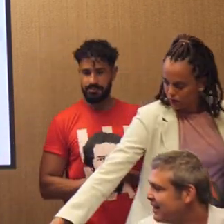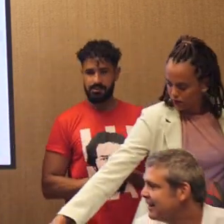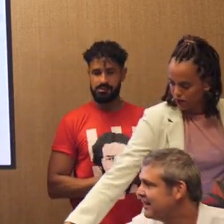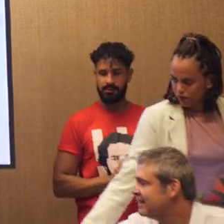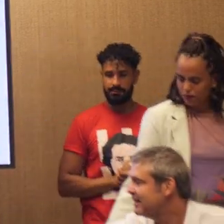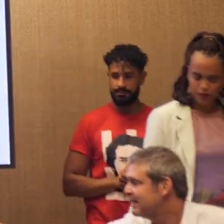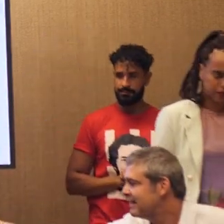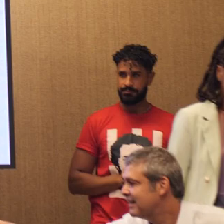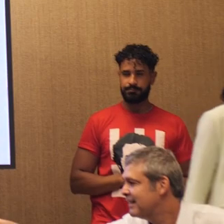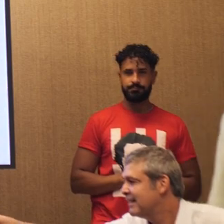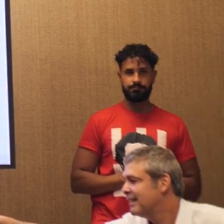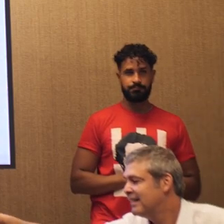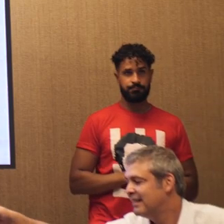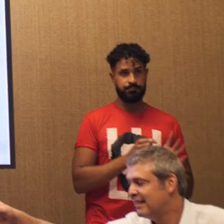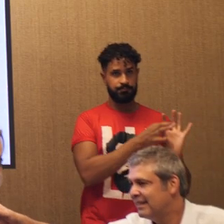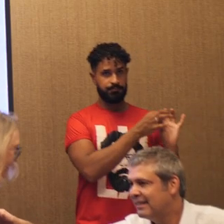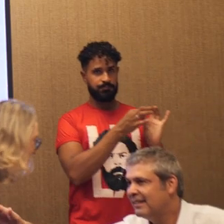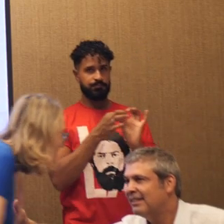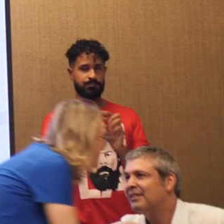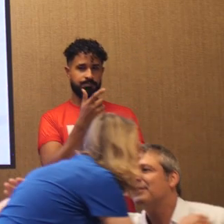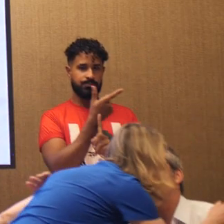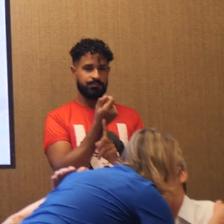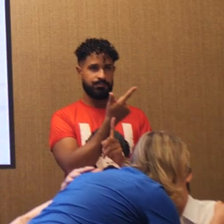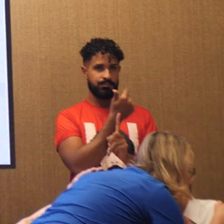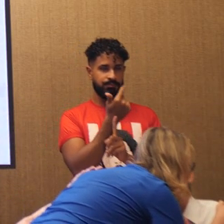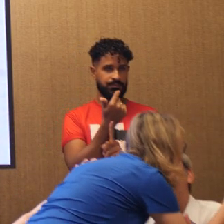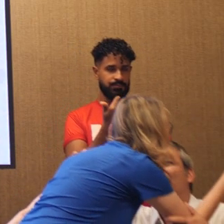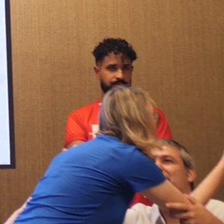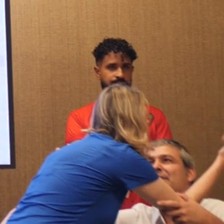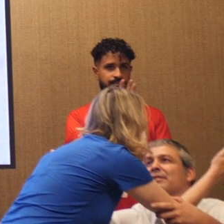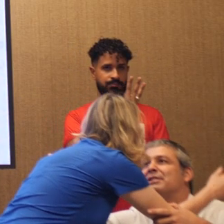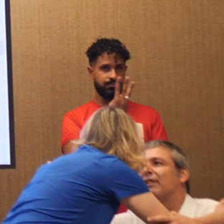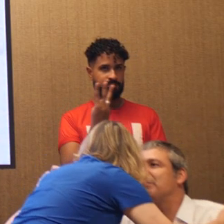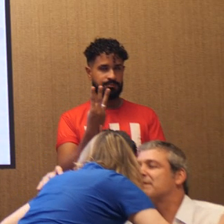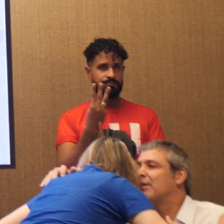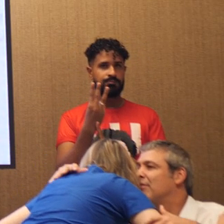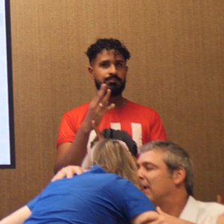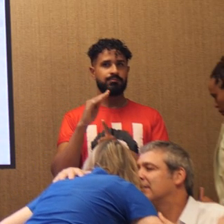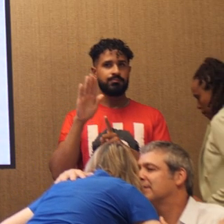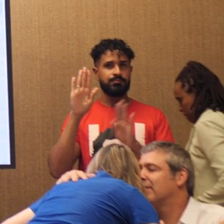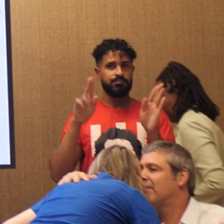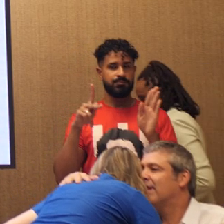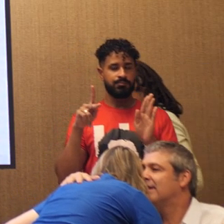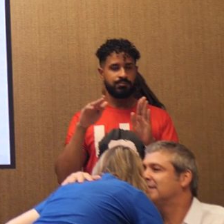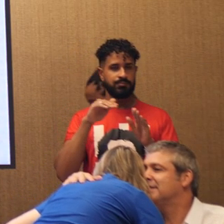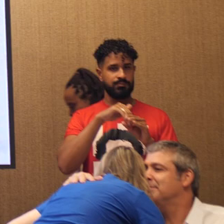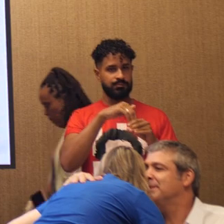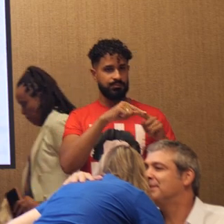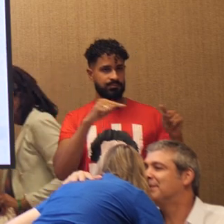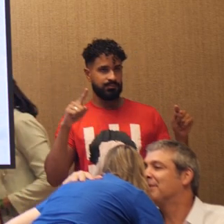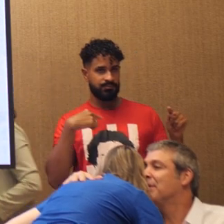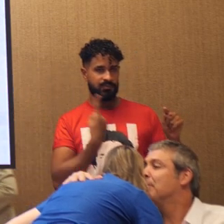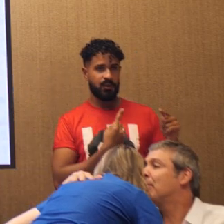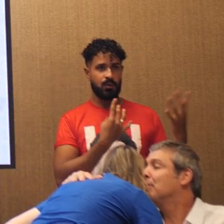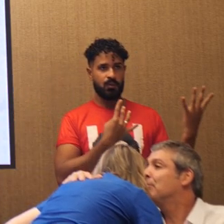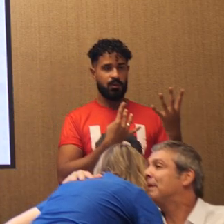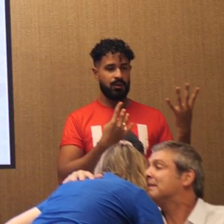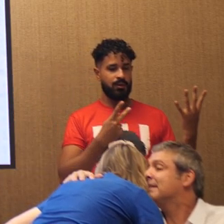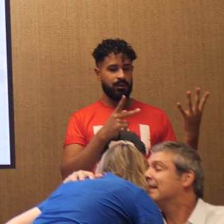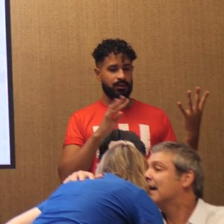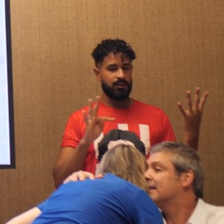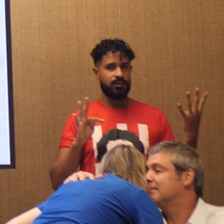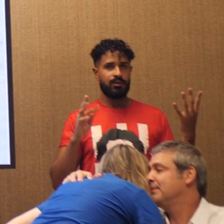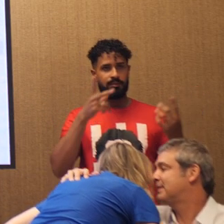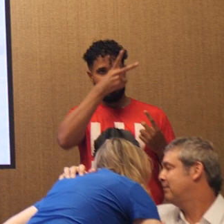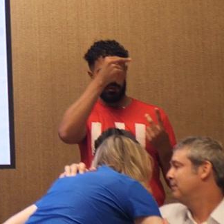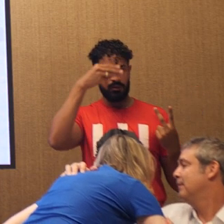E a conjuntura de 2012, do terceiro mandato nosso, quarto do PT. O prefeito era do MDB,